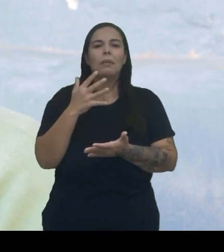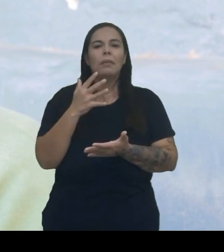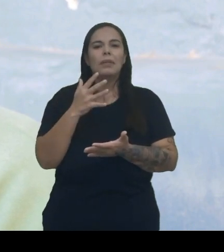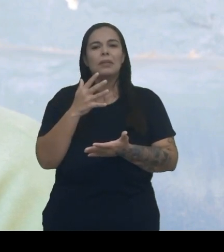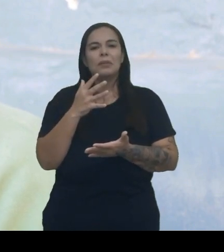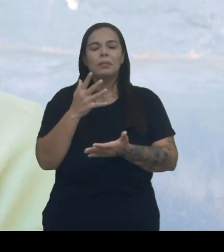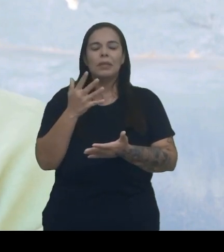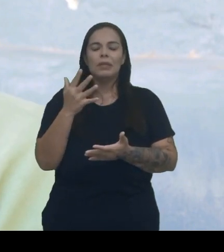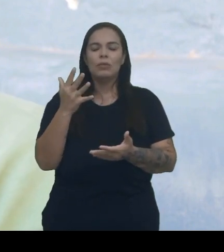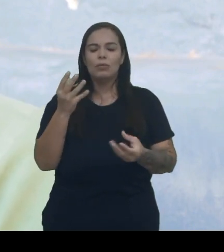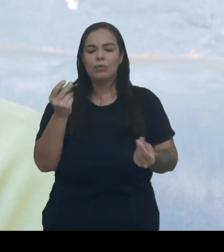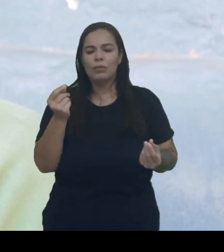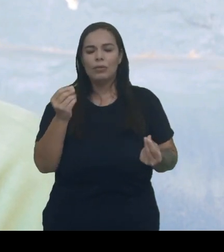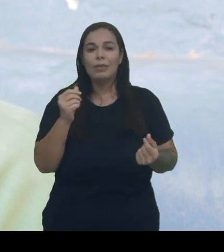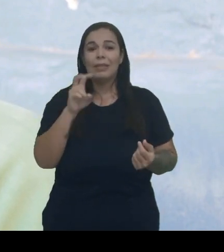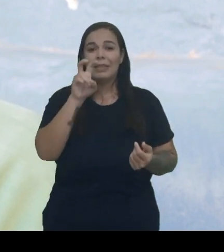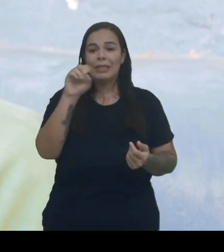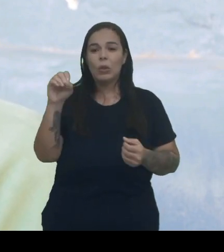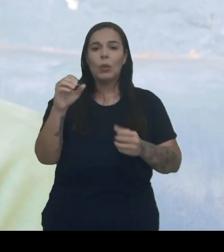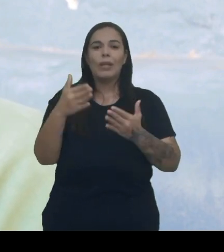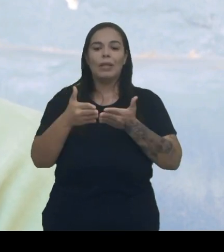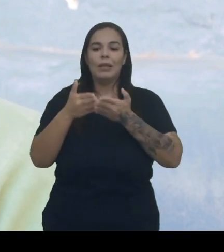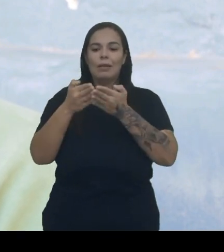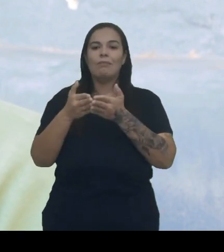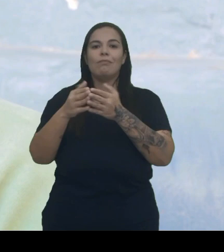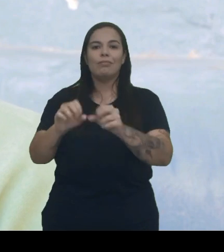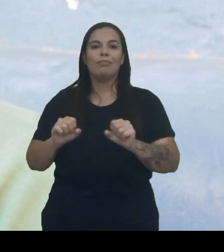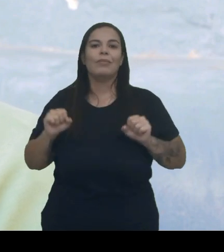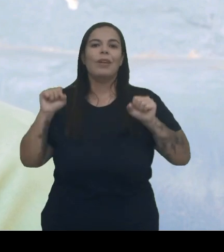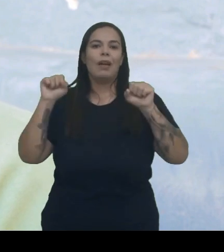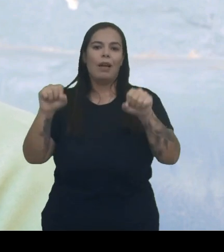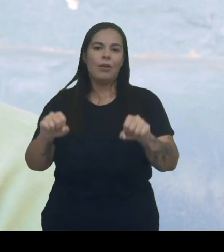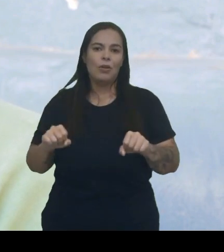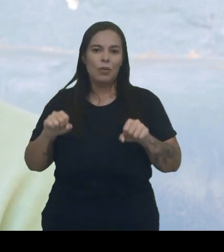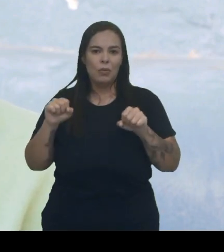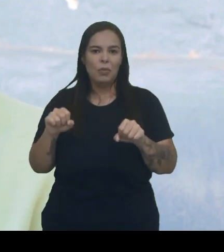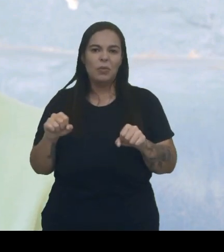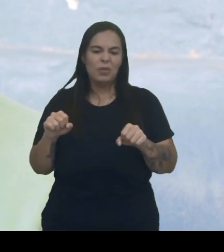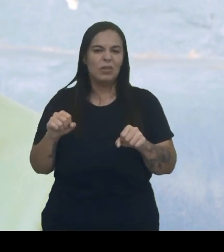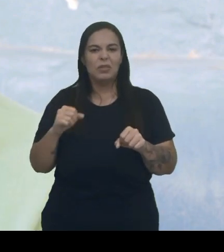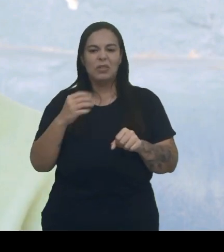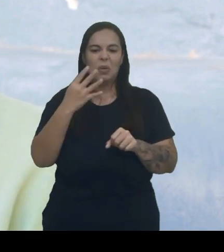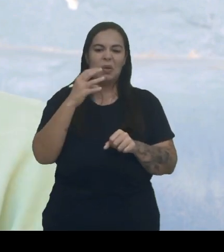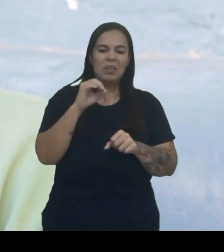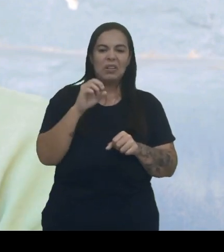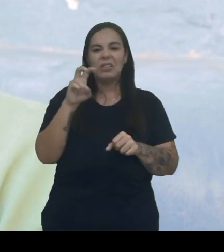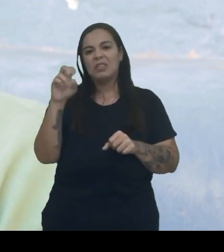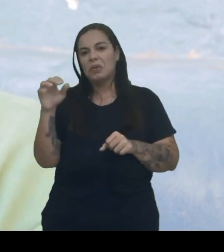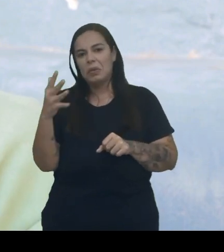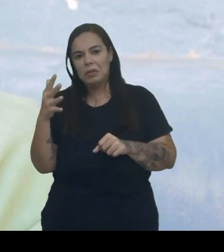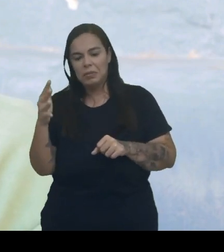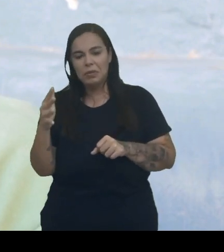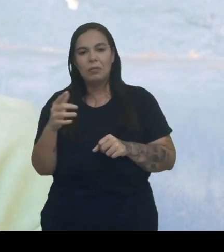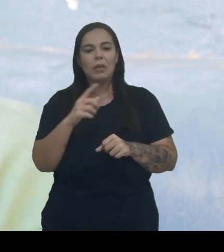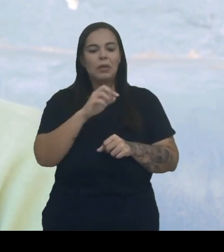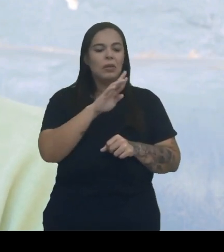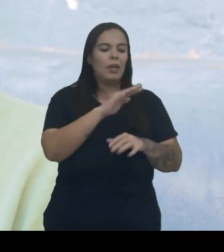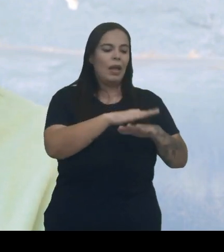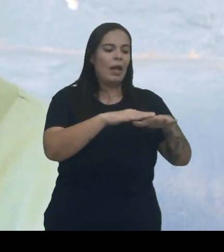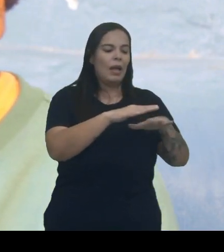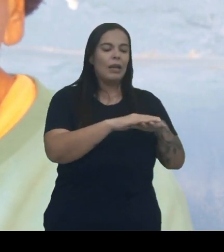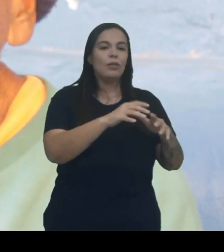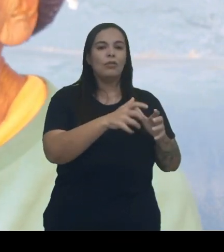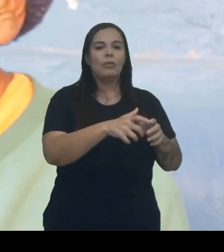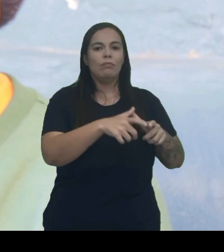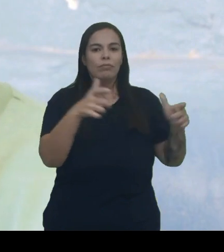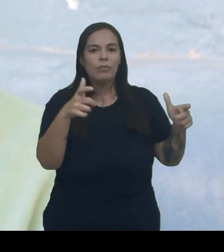umas 50 canoas. Perto disso, 40 e pouca, tinha. Entre rede alta, espinhel e arrastão. Tudo